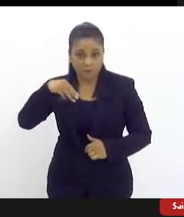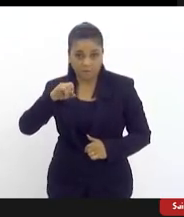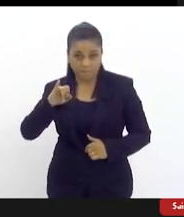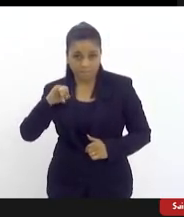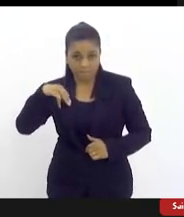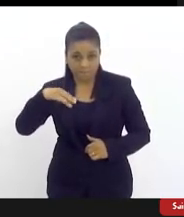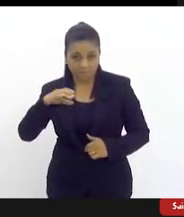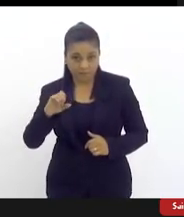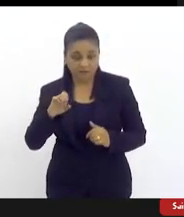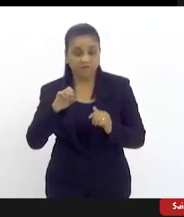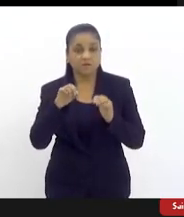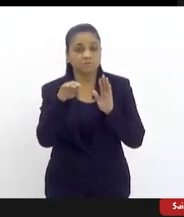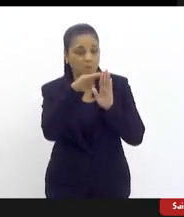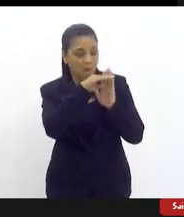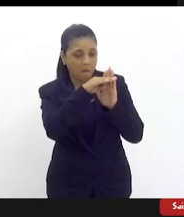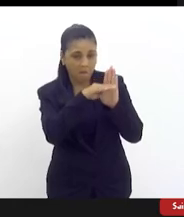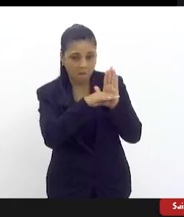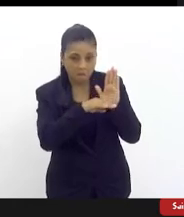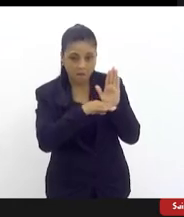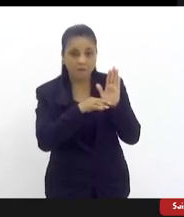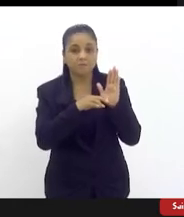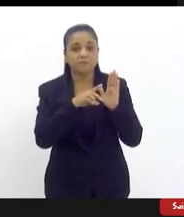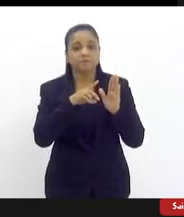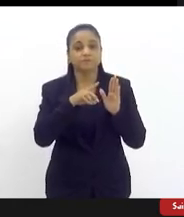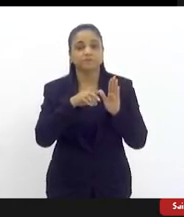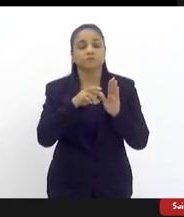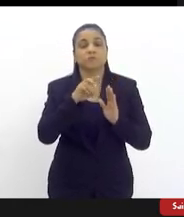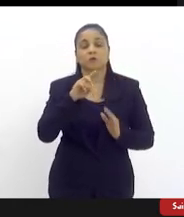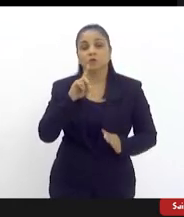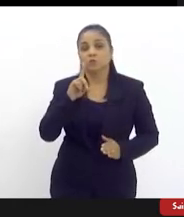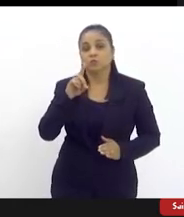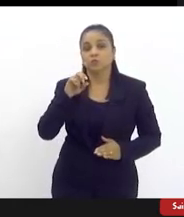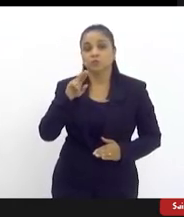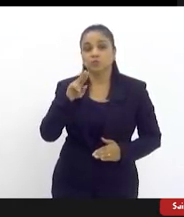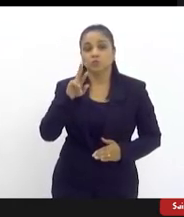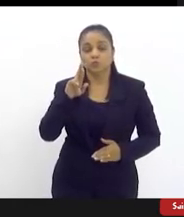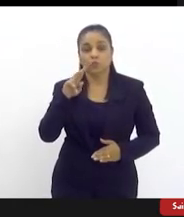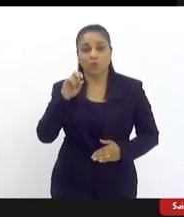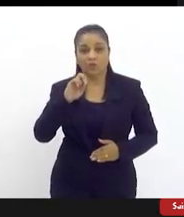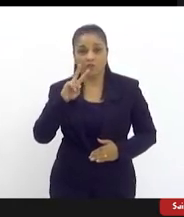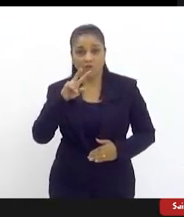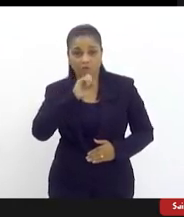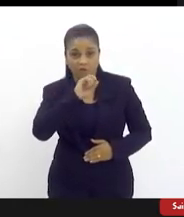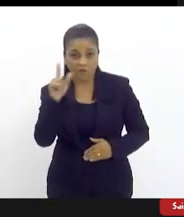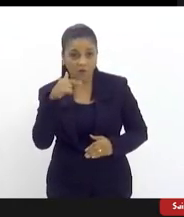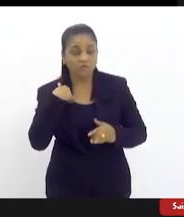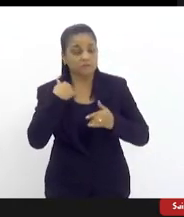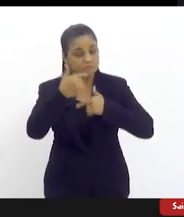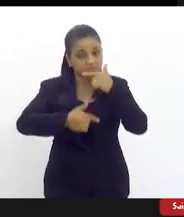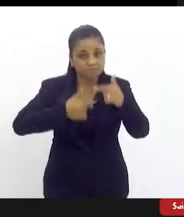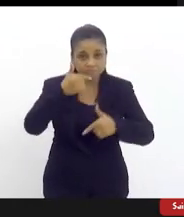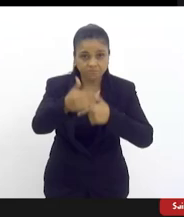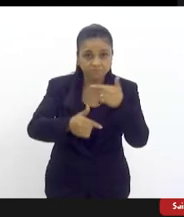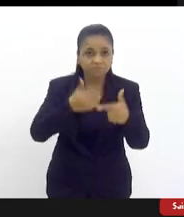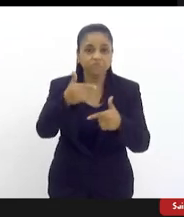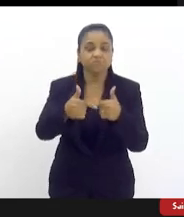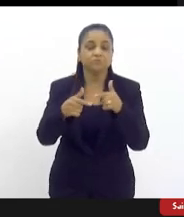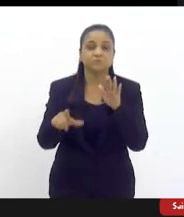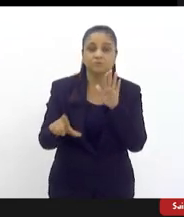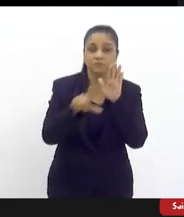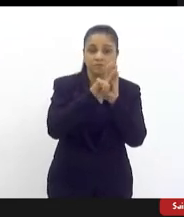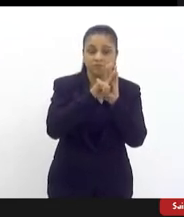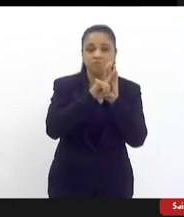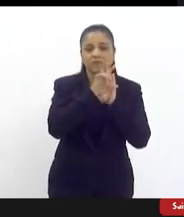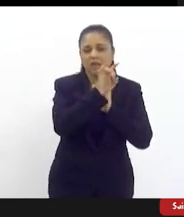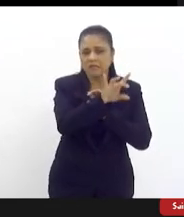fala de protocolos de racismo em toda a sociedade, né? E, por isso, nós avançamos para que se tenha uma lei específica para a